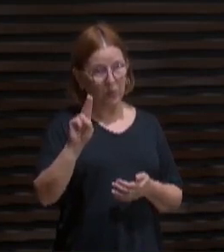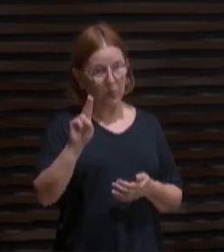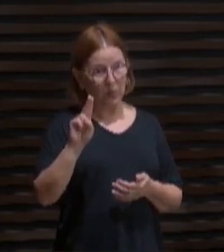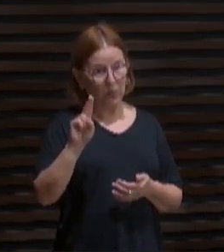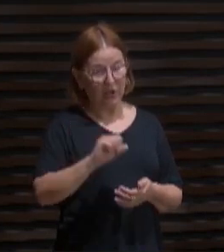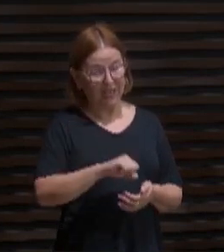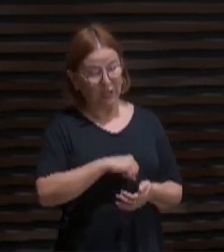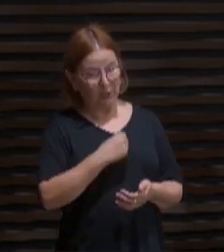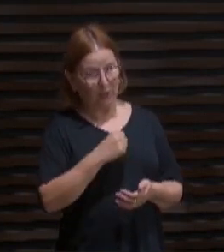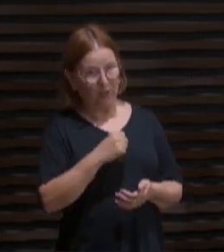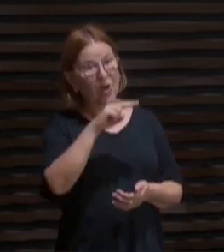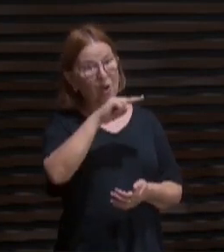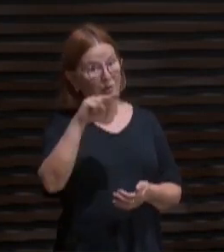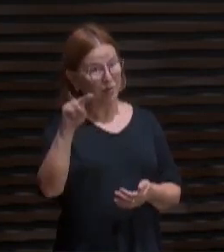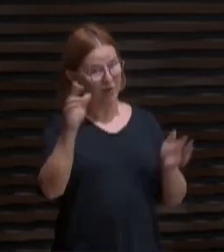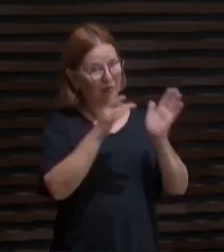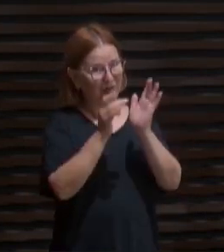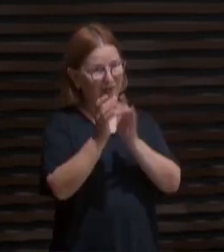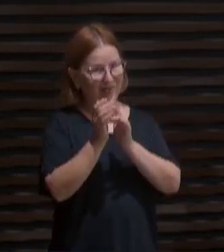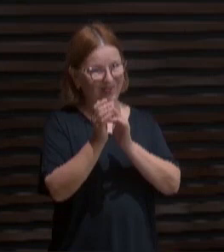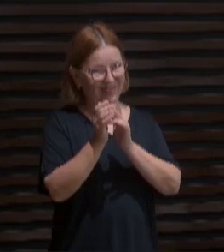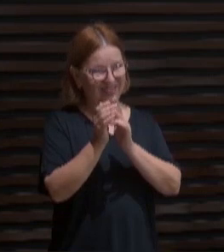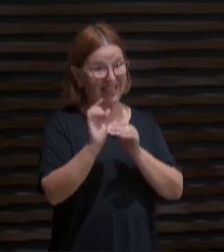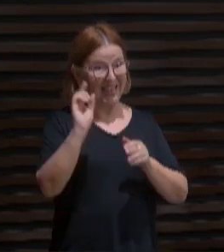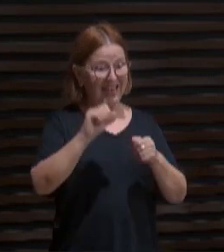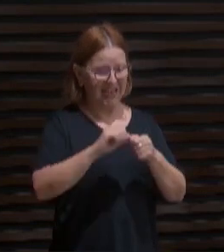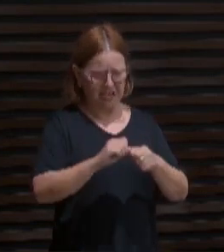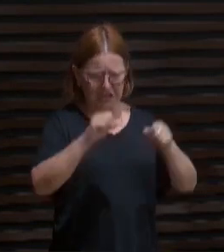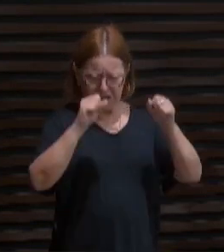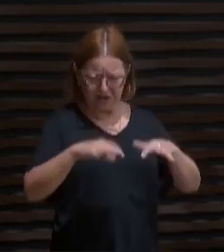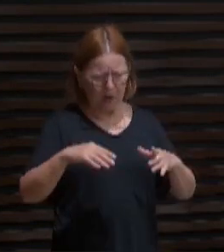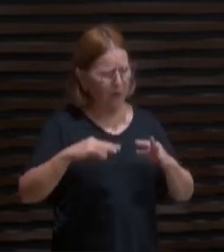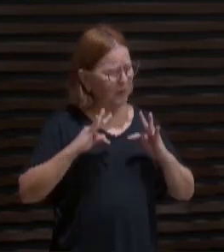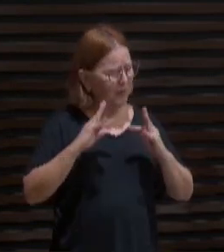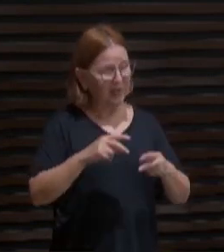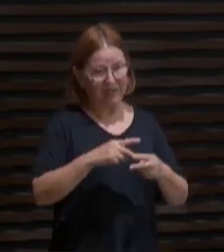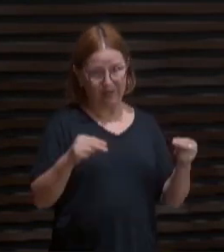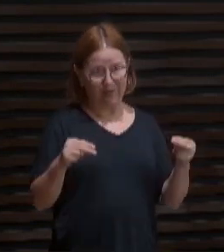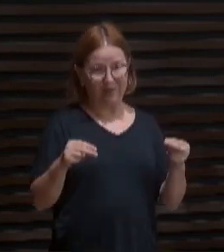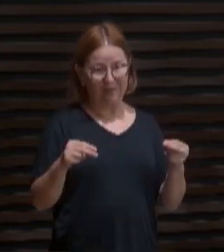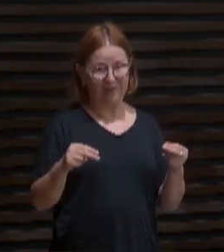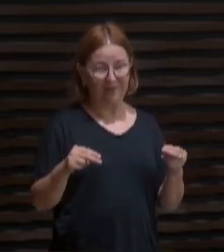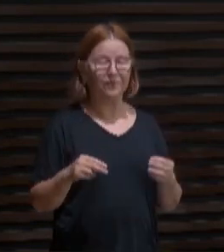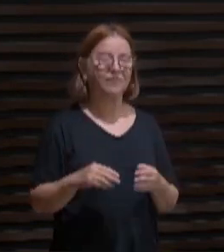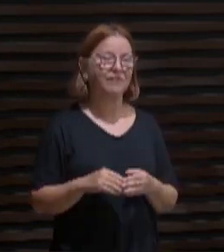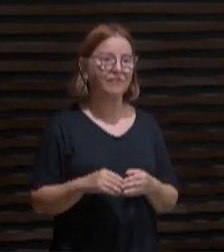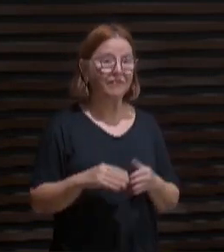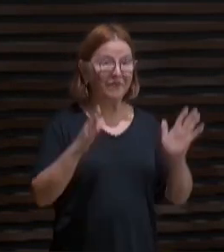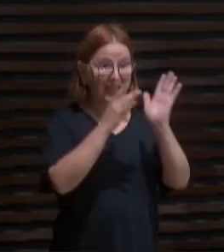que criou todas as coisas como a segunda pessoa da Trindade, e é Ele